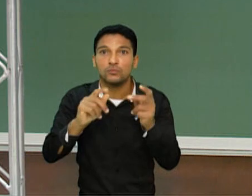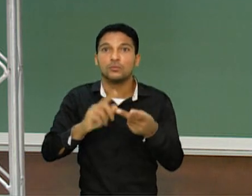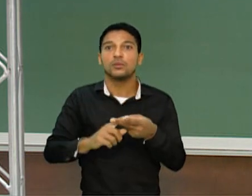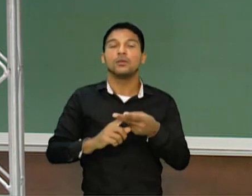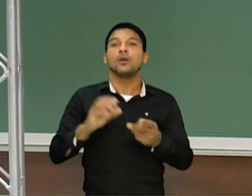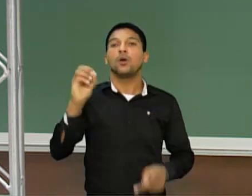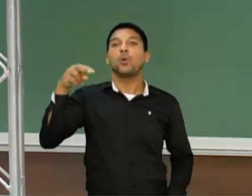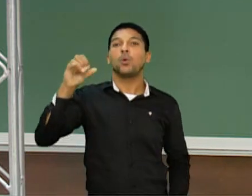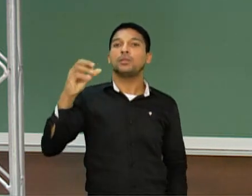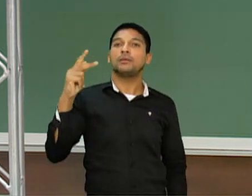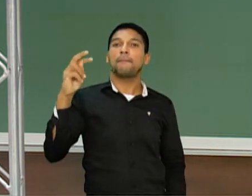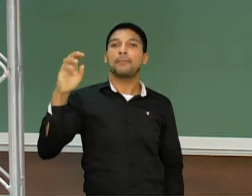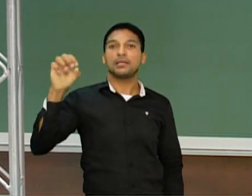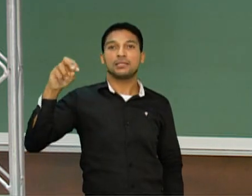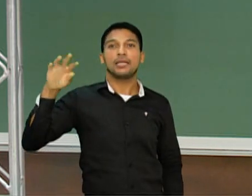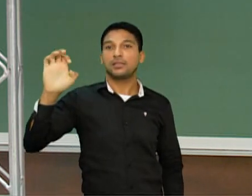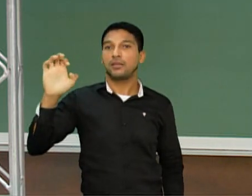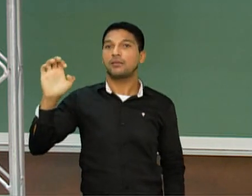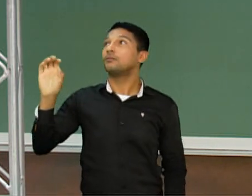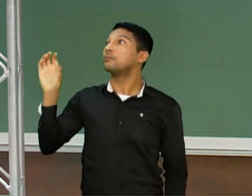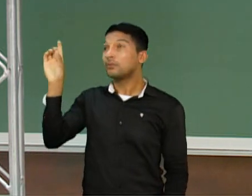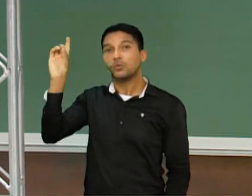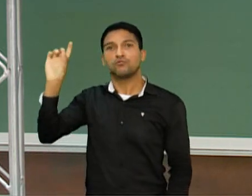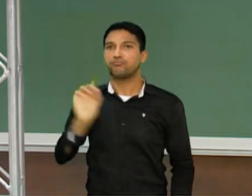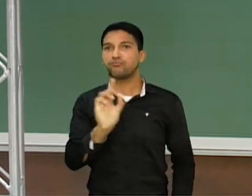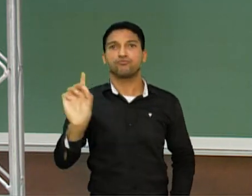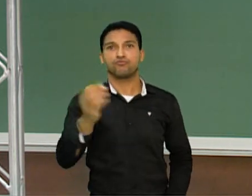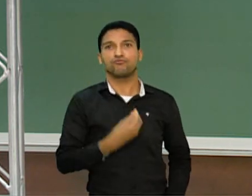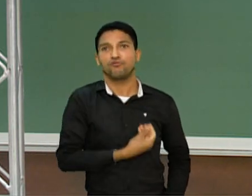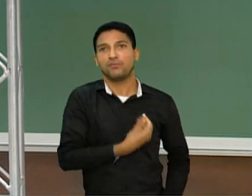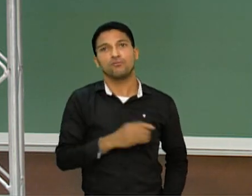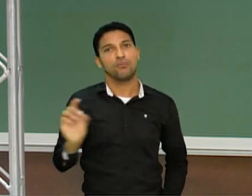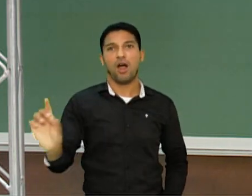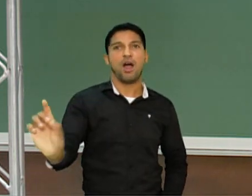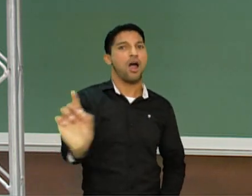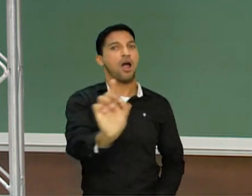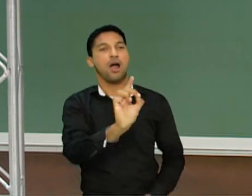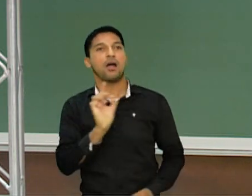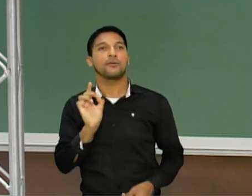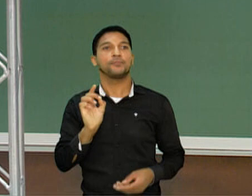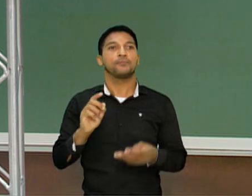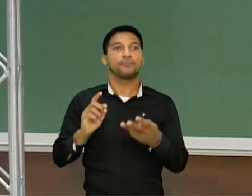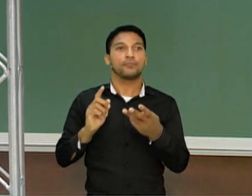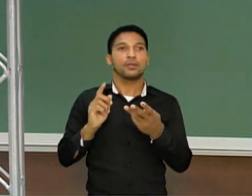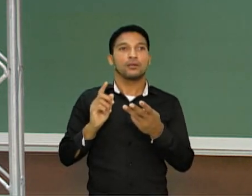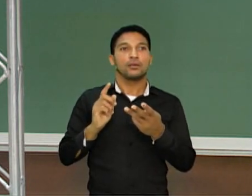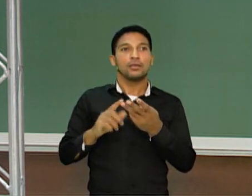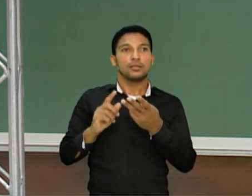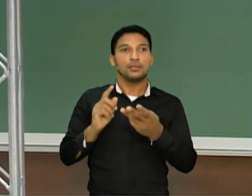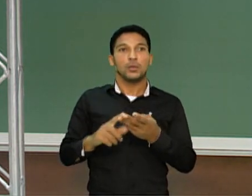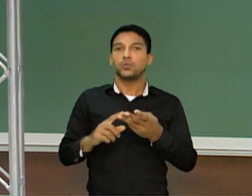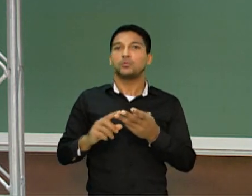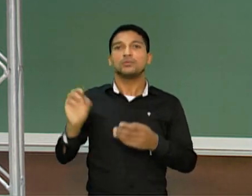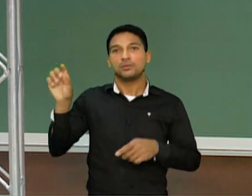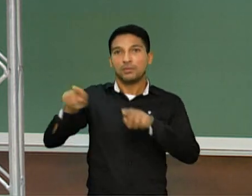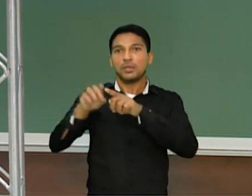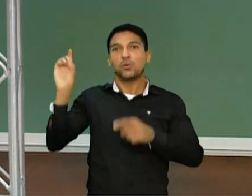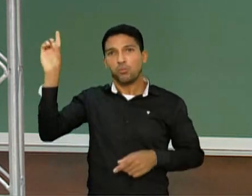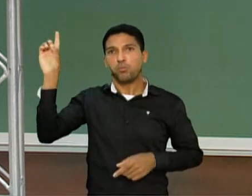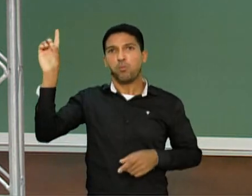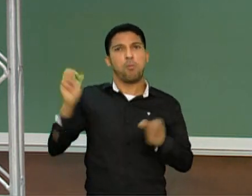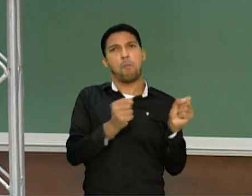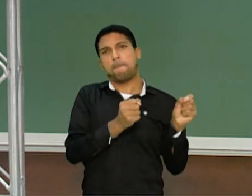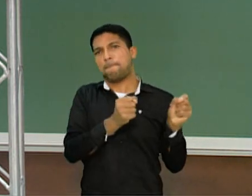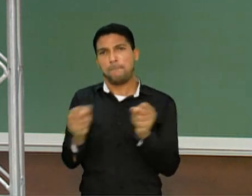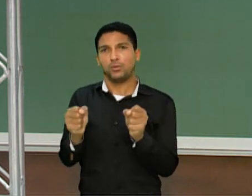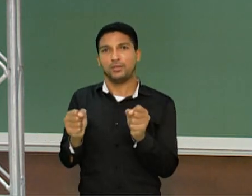inatas. E nada melhor do que uma ideia tão importante como a ideia de Deus. Então, se Deus é onipotente, ele tem todo o